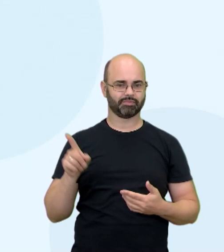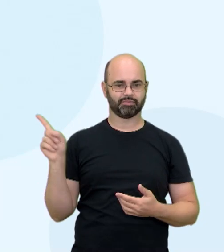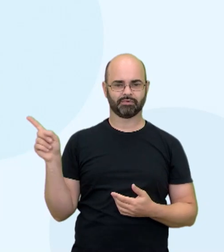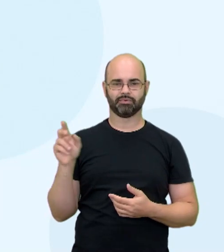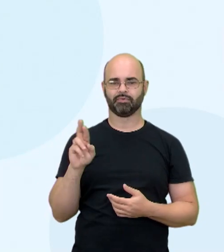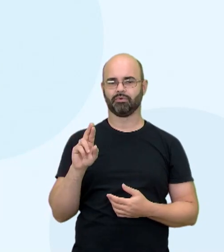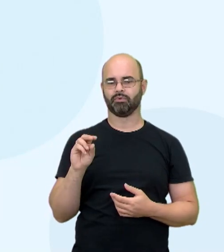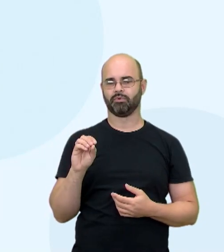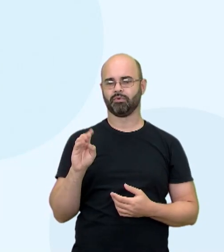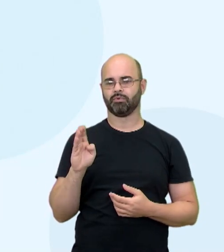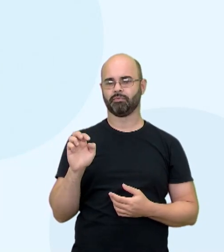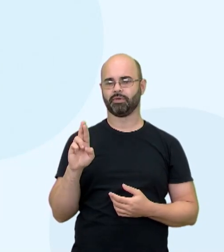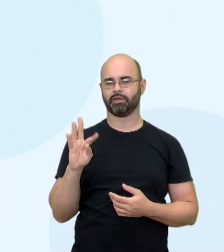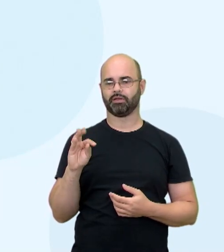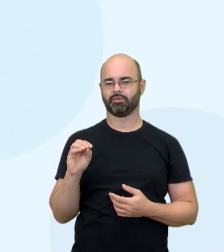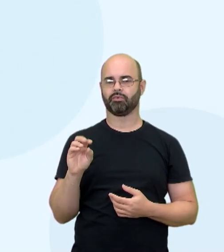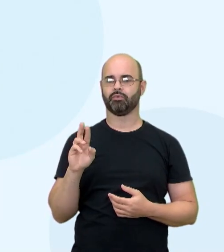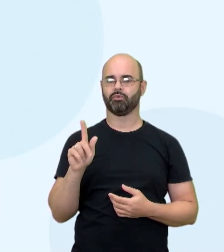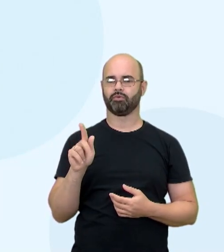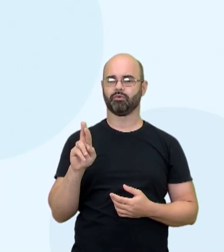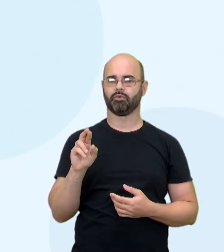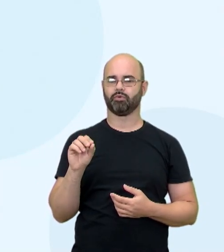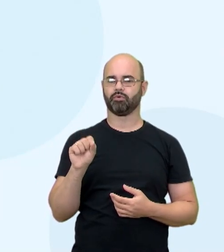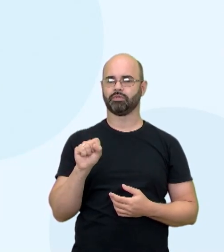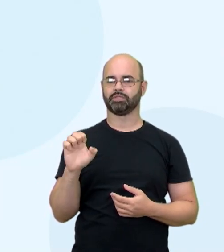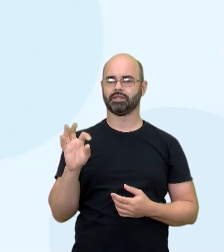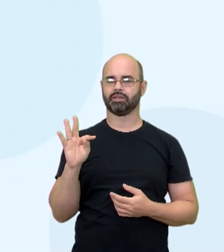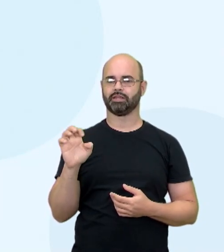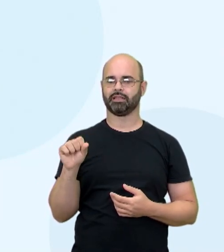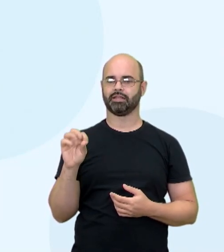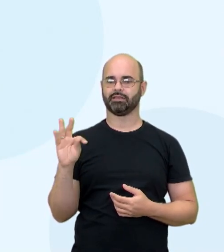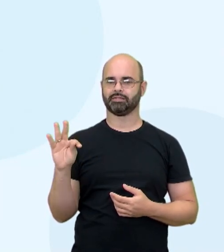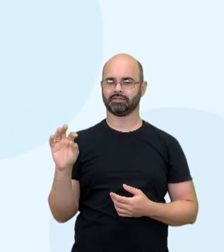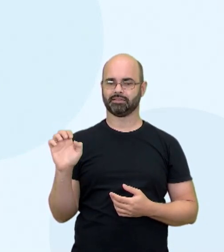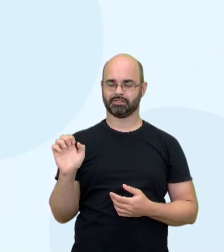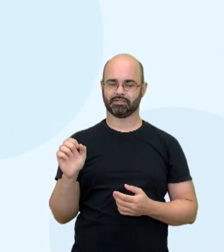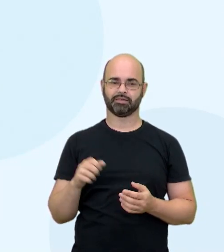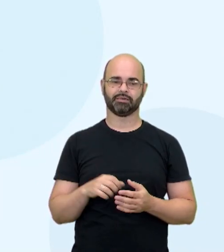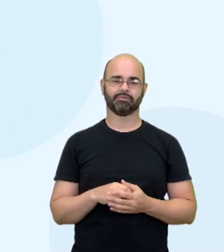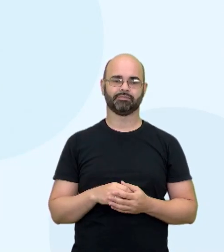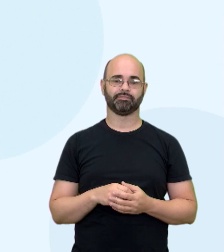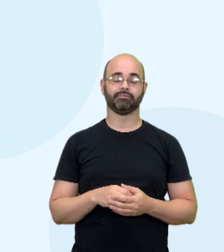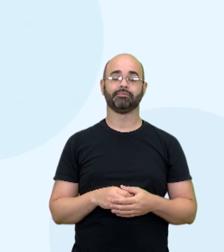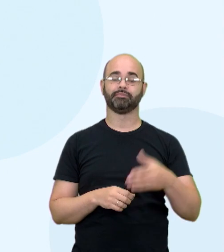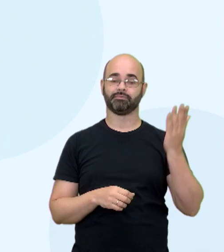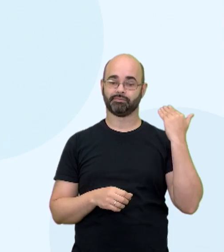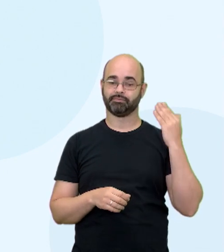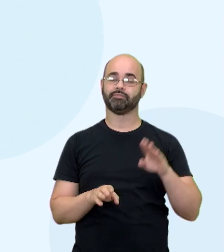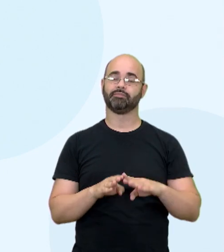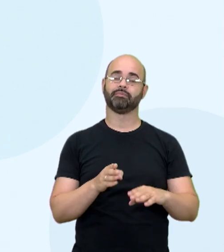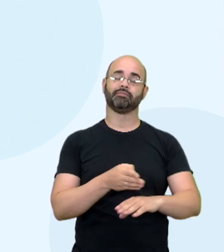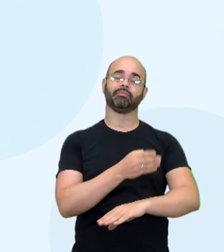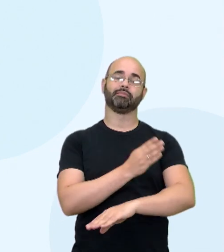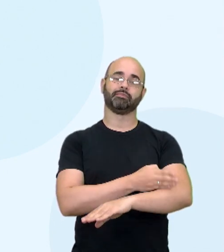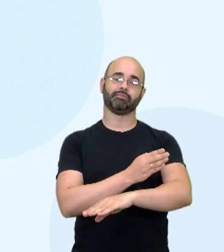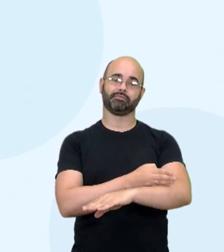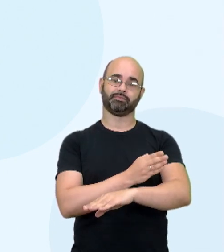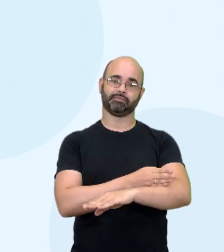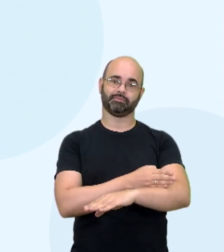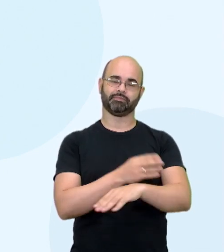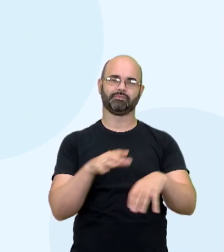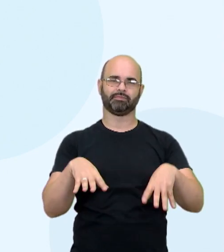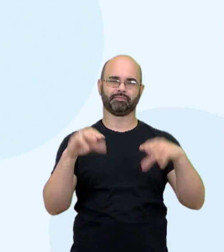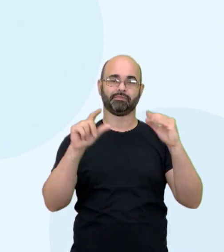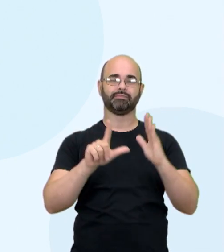Roberto Grosseteste, que viveu também aí na Alta Idade Média, né? Na Baixa Idade Média, né? E ele era